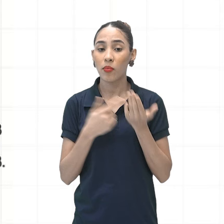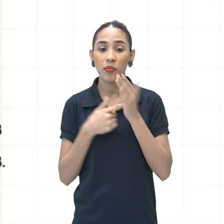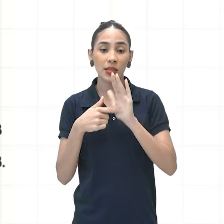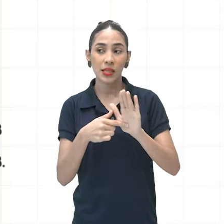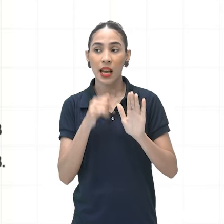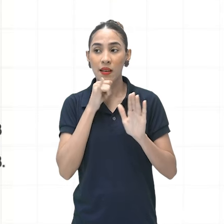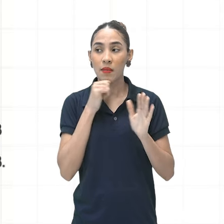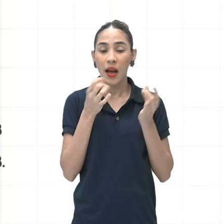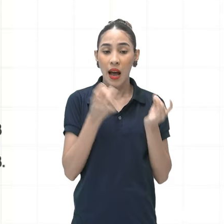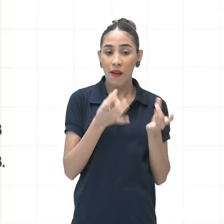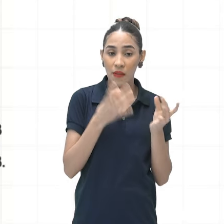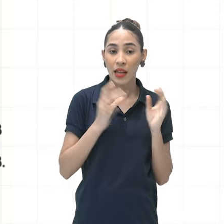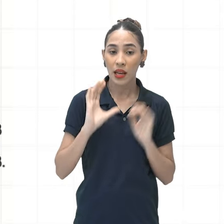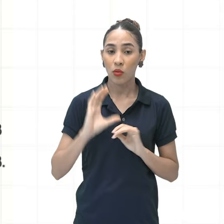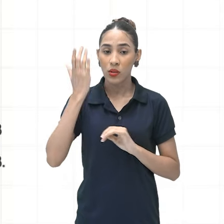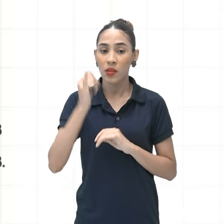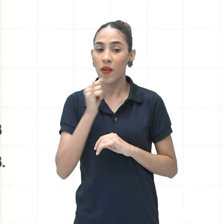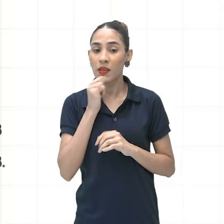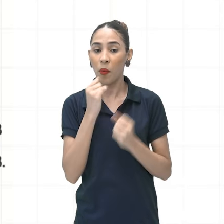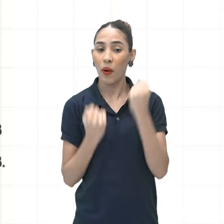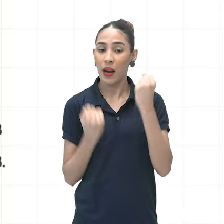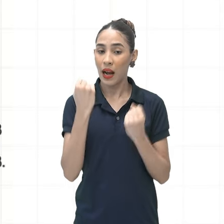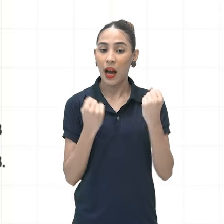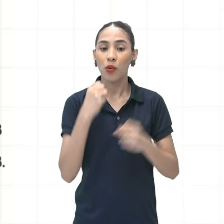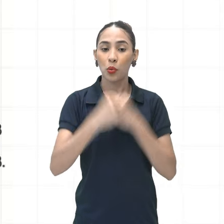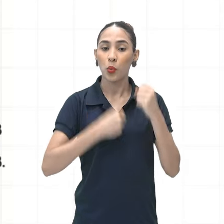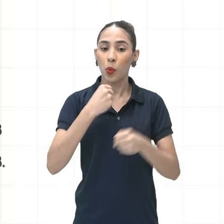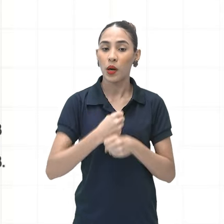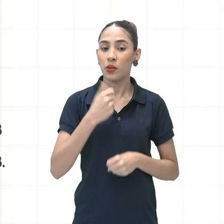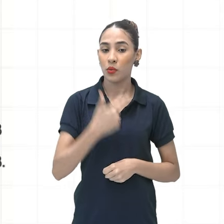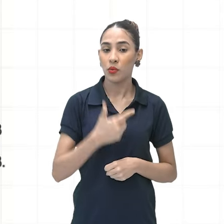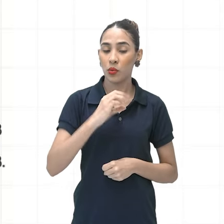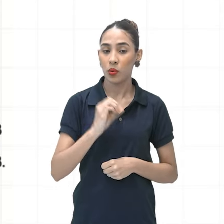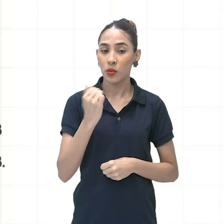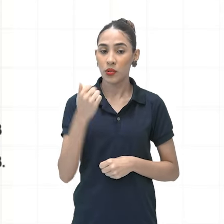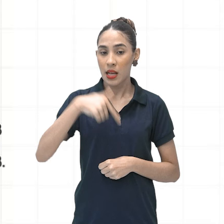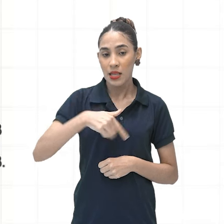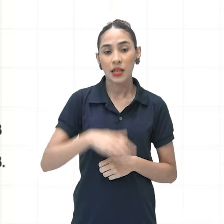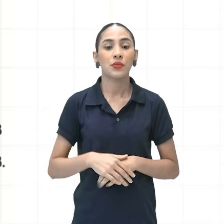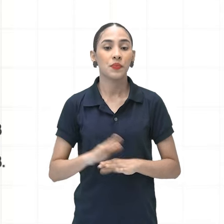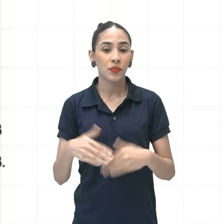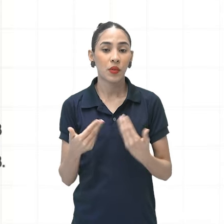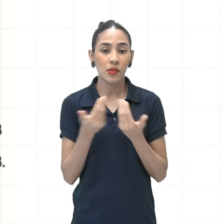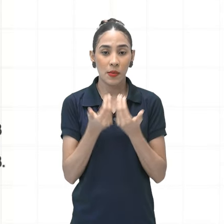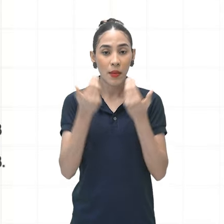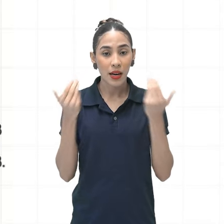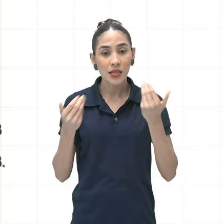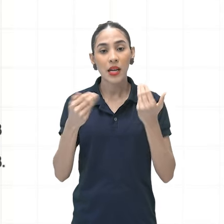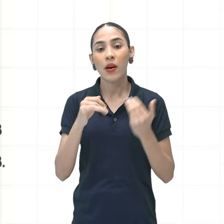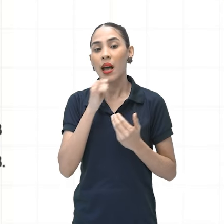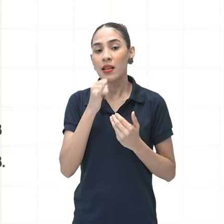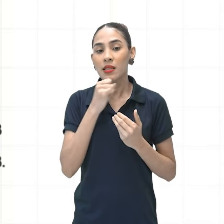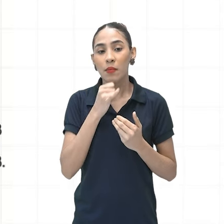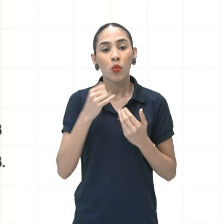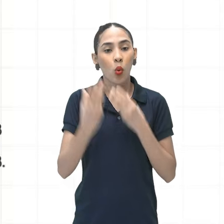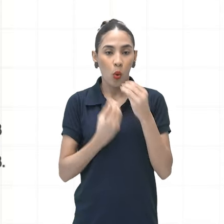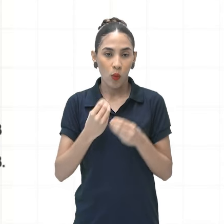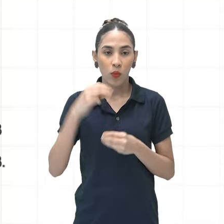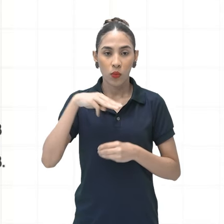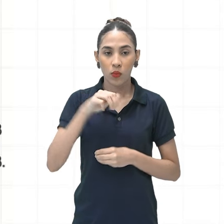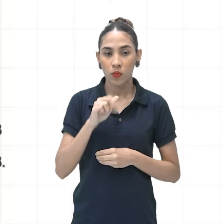venda que ocorreu aí dos carros no ano de 2017 e essa separação é feita por marcas.